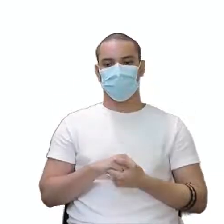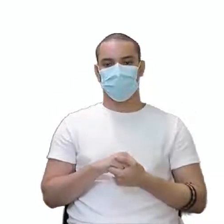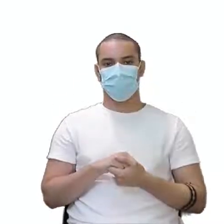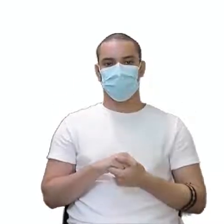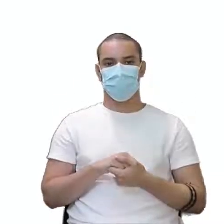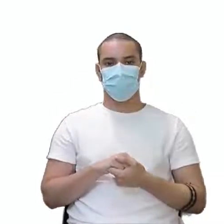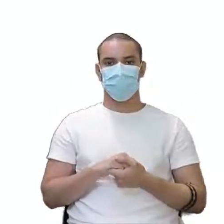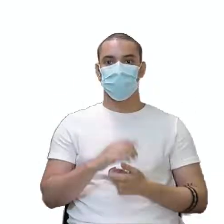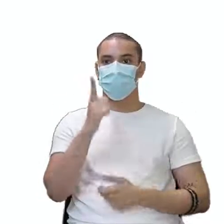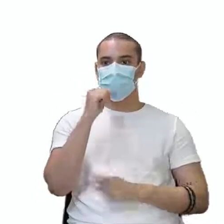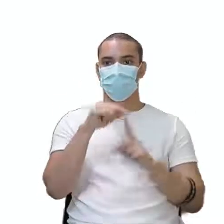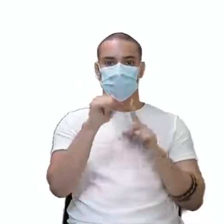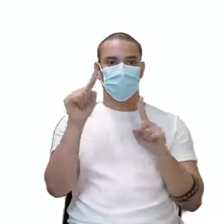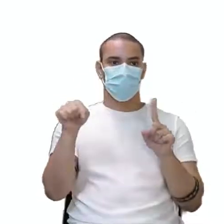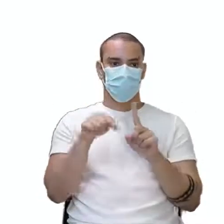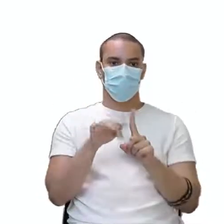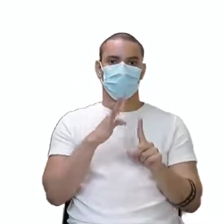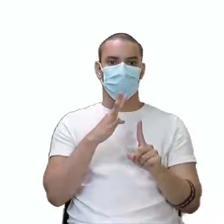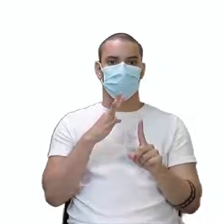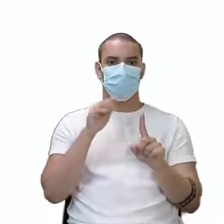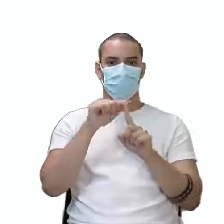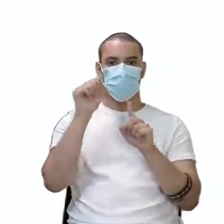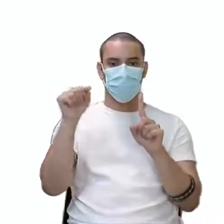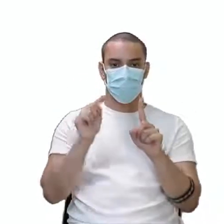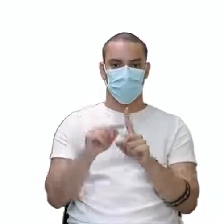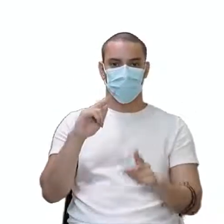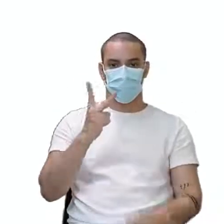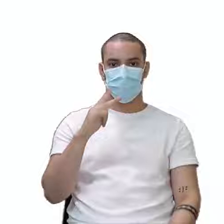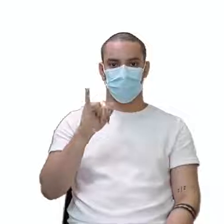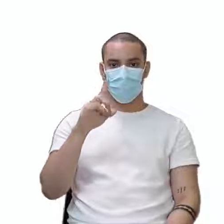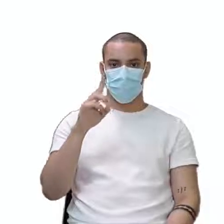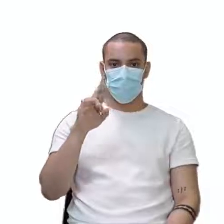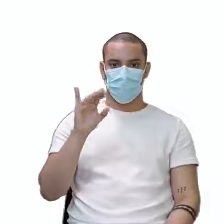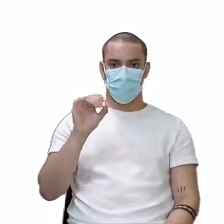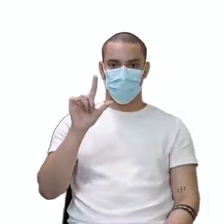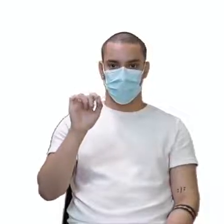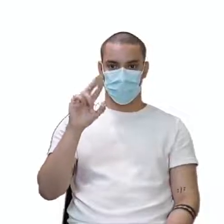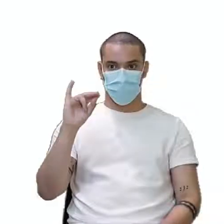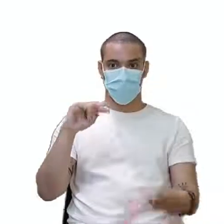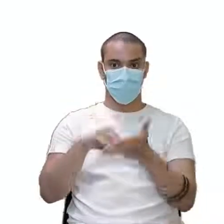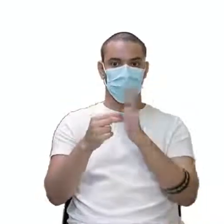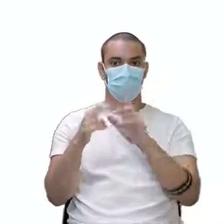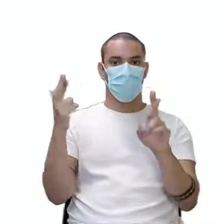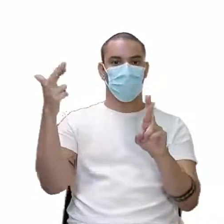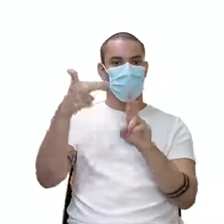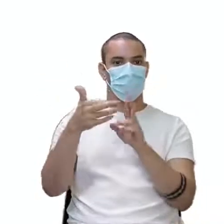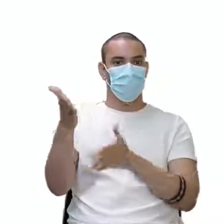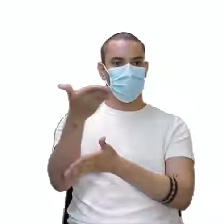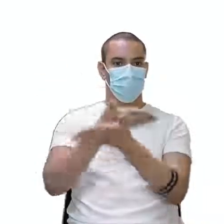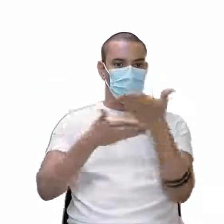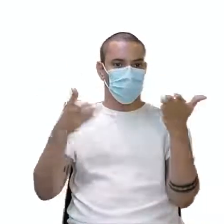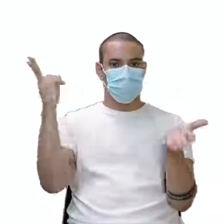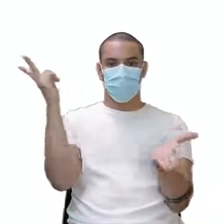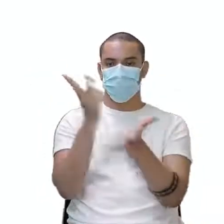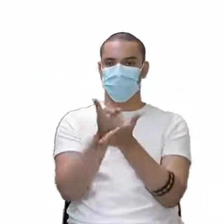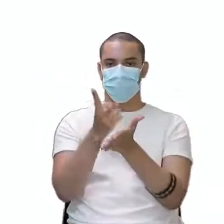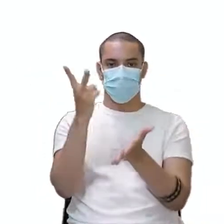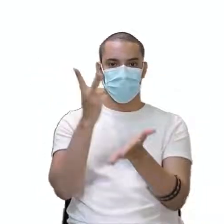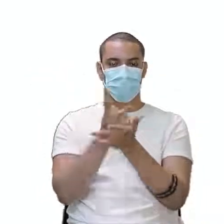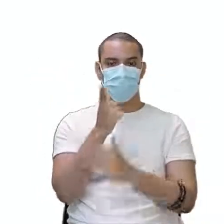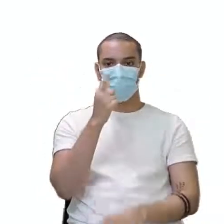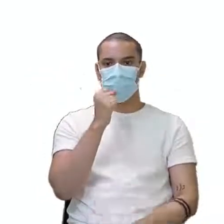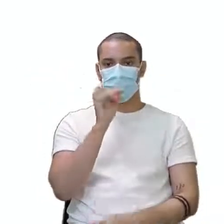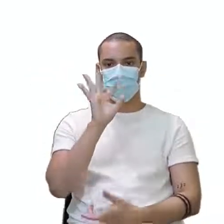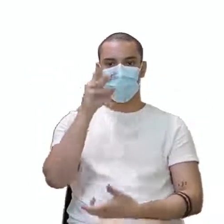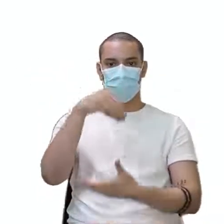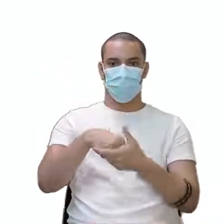ciclo da água, conhecido cientificamente como ciclo hidrológico, refere-se à troca contínua de água